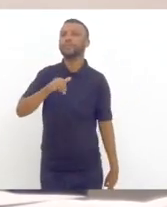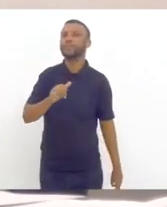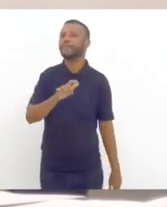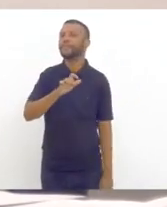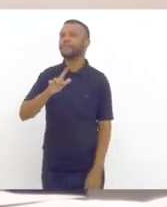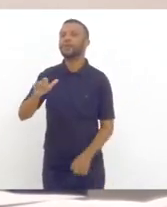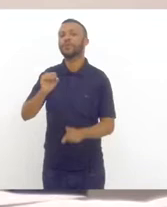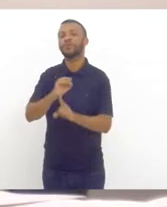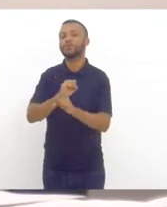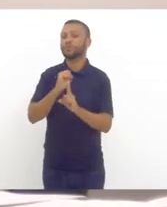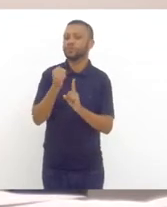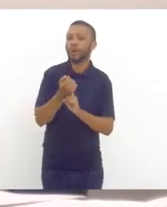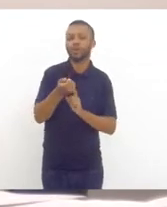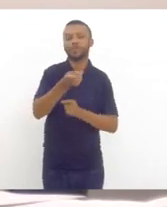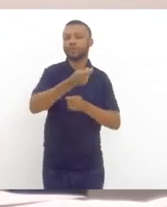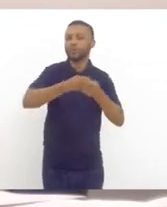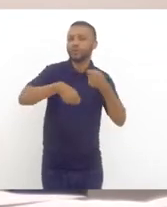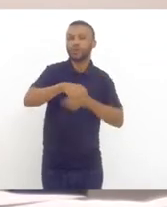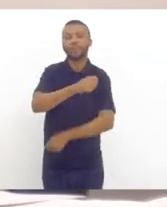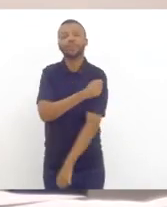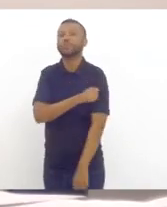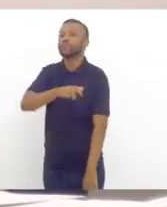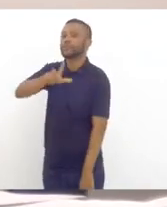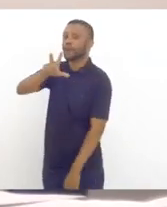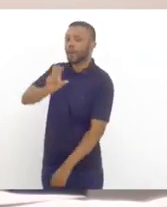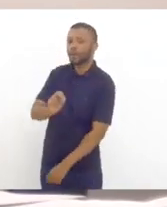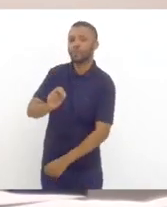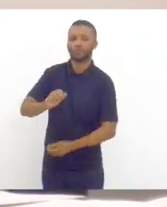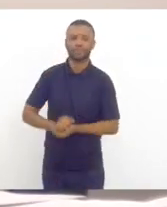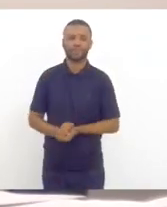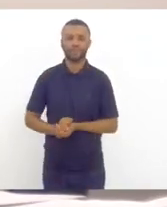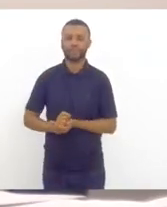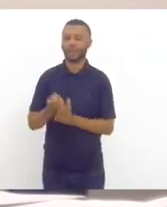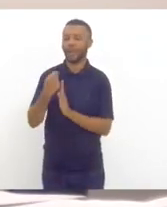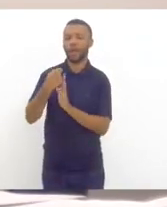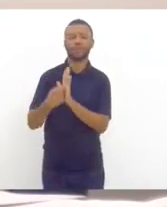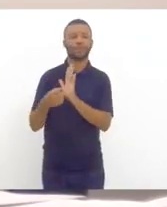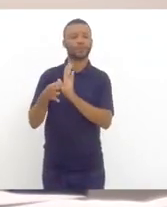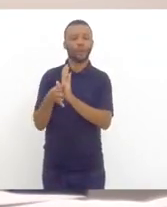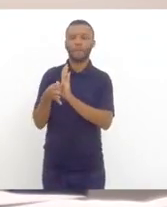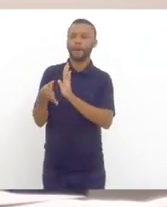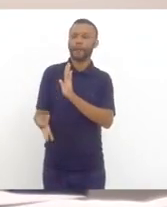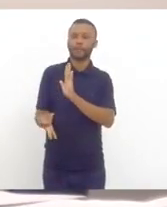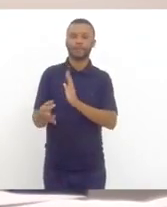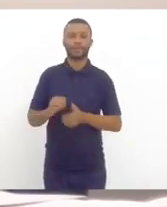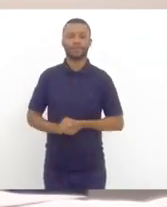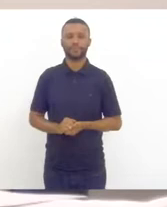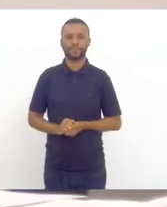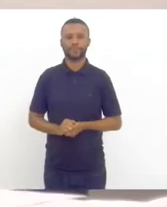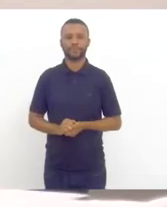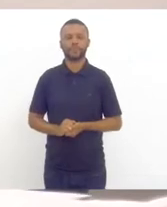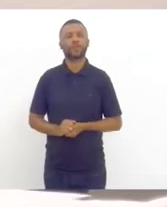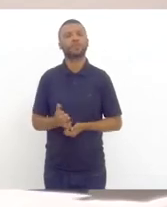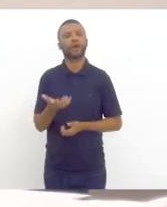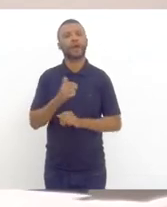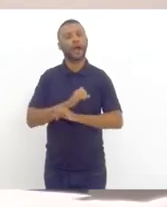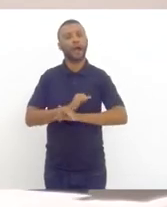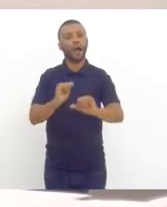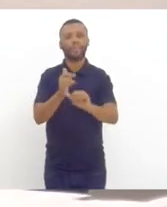socioeconômico dos educandos. É o parecer. Então, quero dizer às senhoras e aos